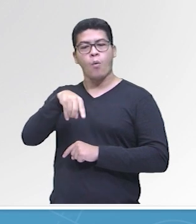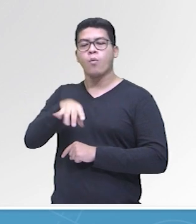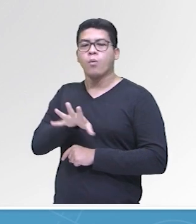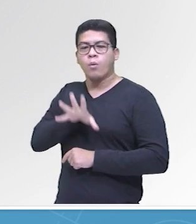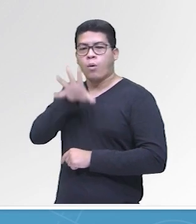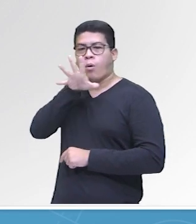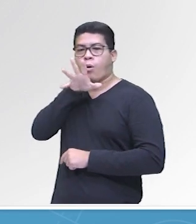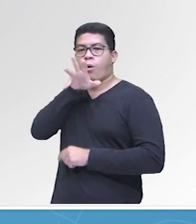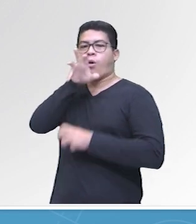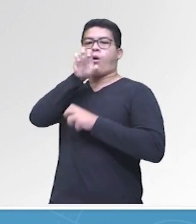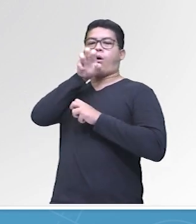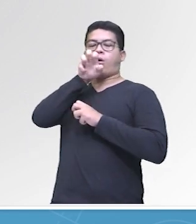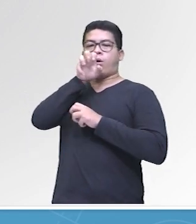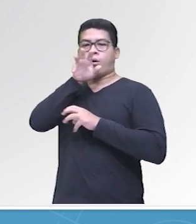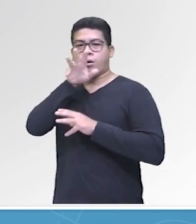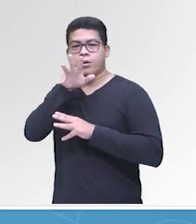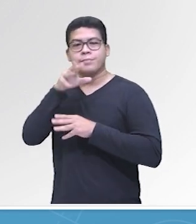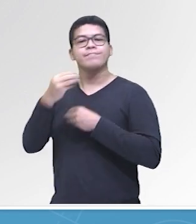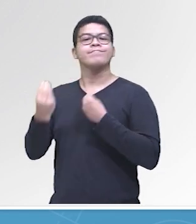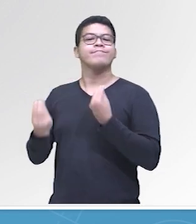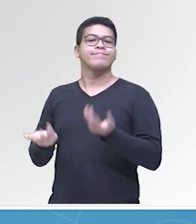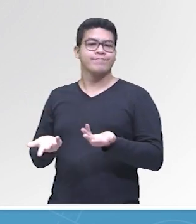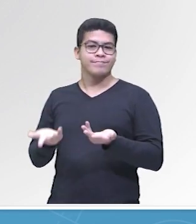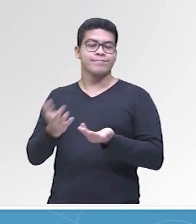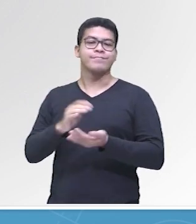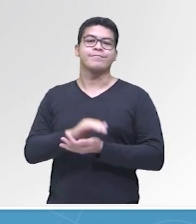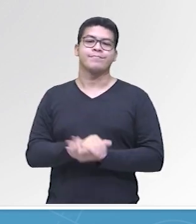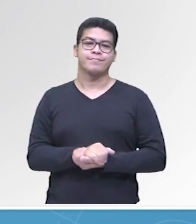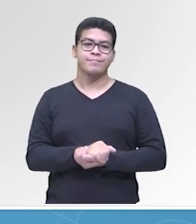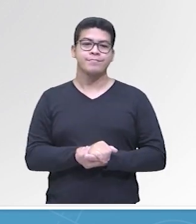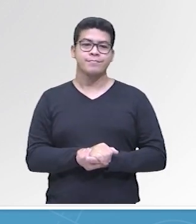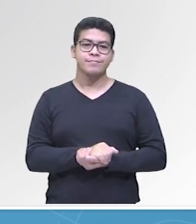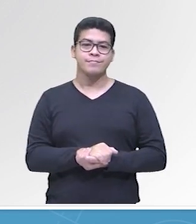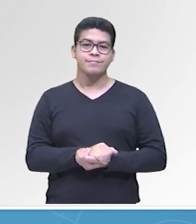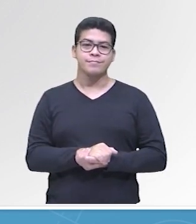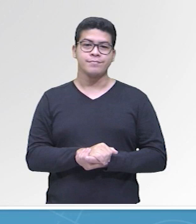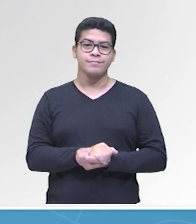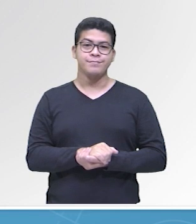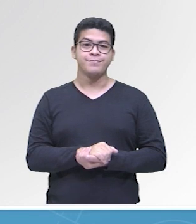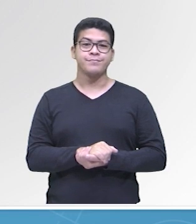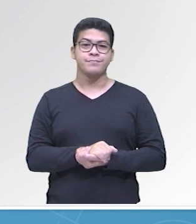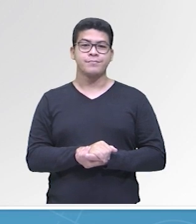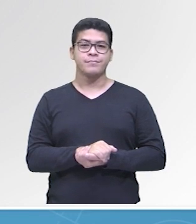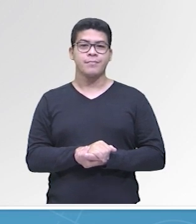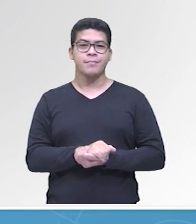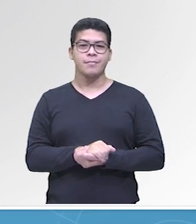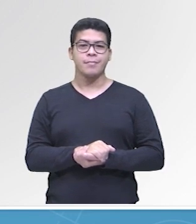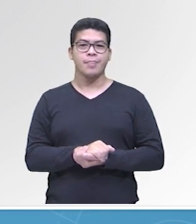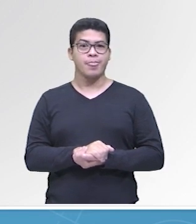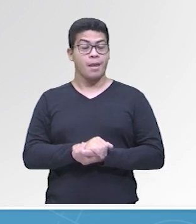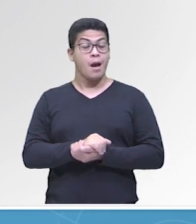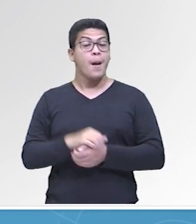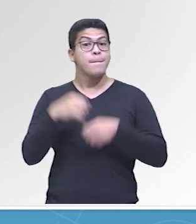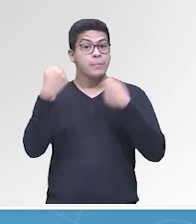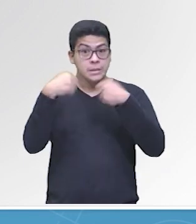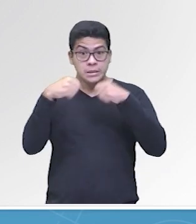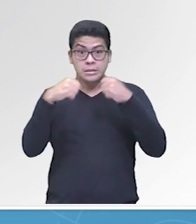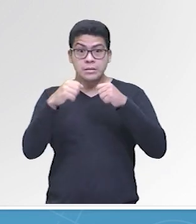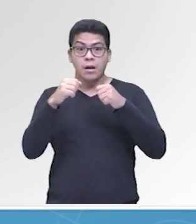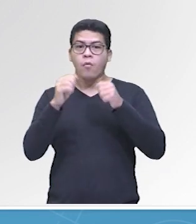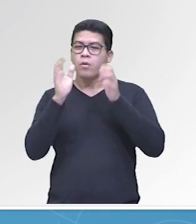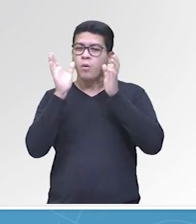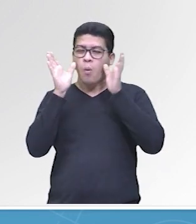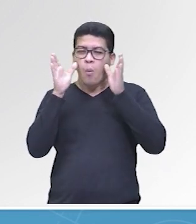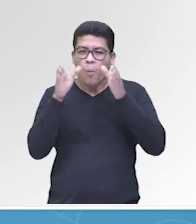respiratório. Ok. Precisava de um pouquinho de atenção para responder